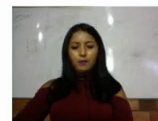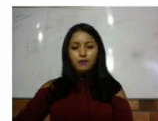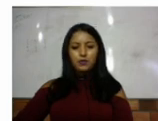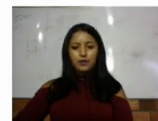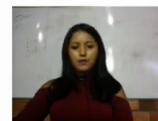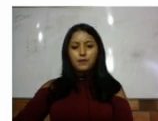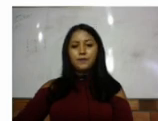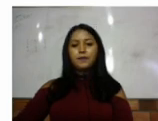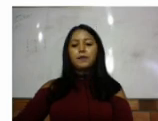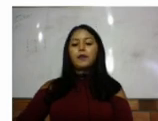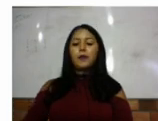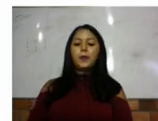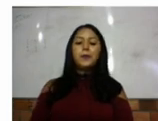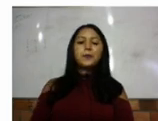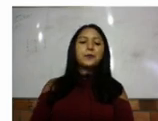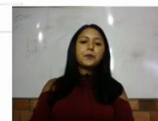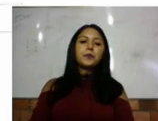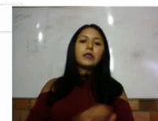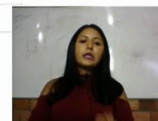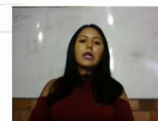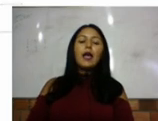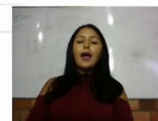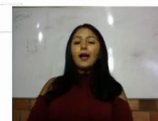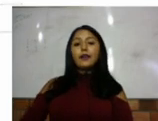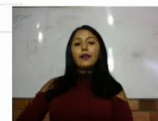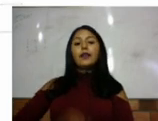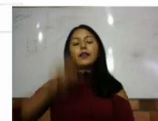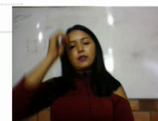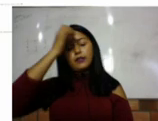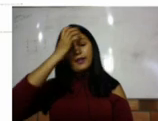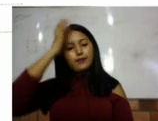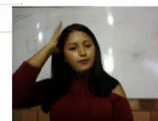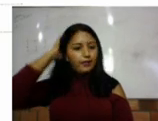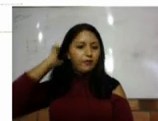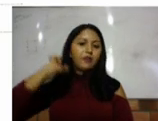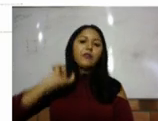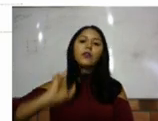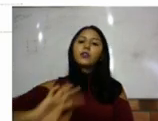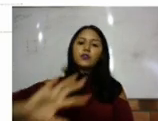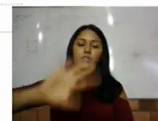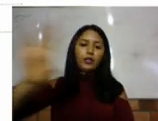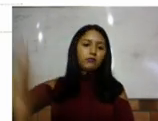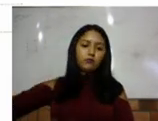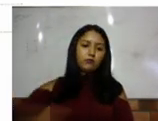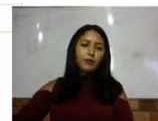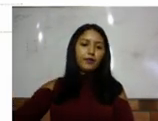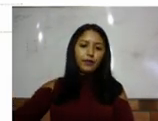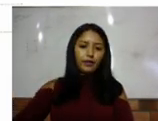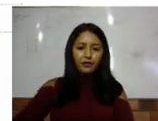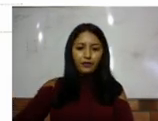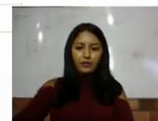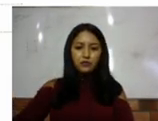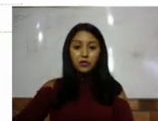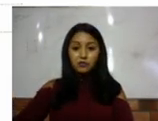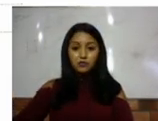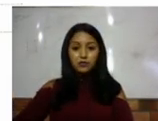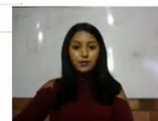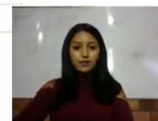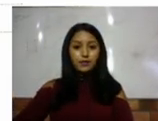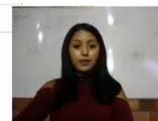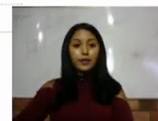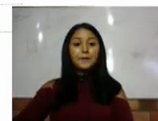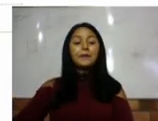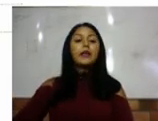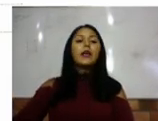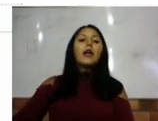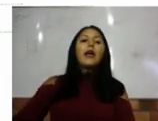que eu destaquei para vocês tá bom aqui quer dizer essa aqui é uma foto que eu tirei um printei na verdade